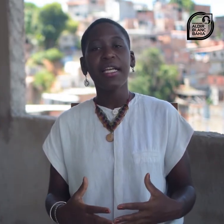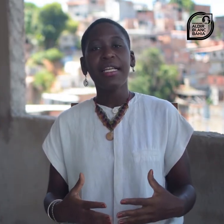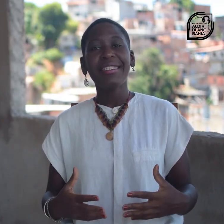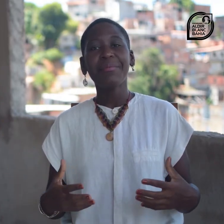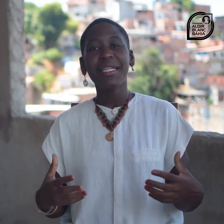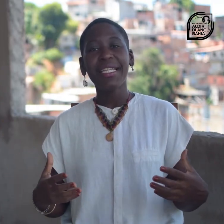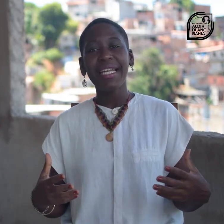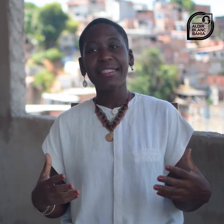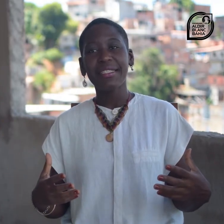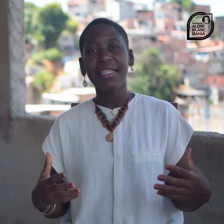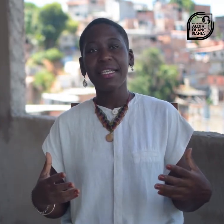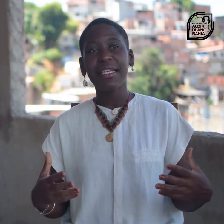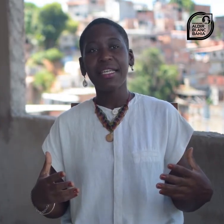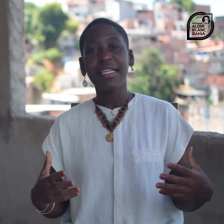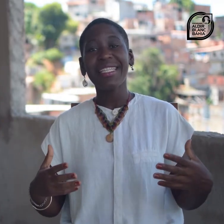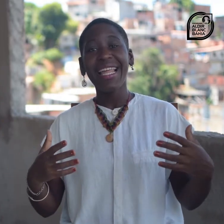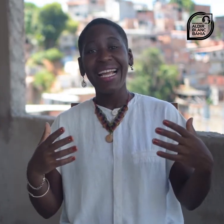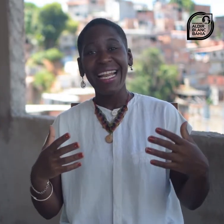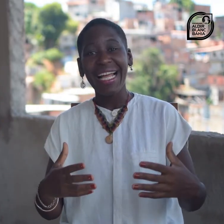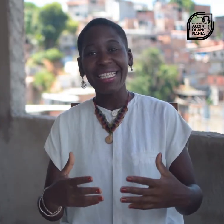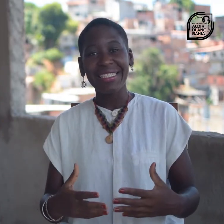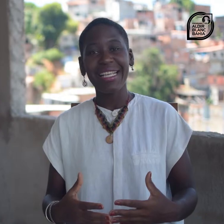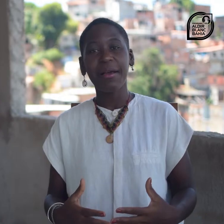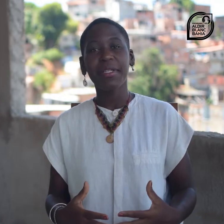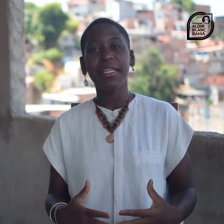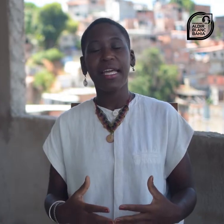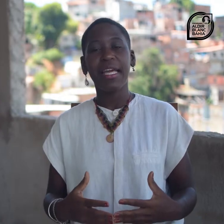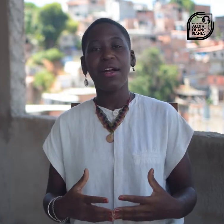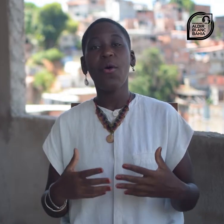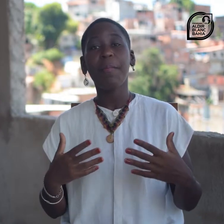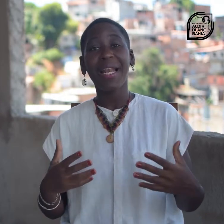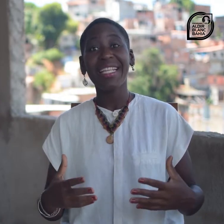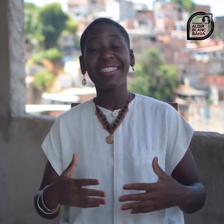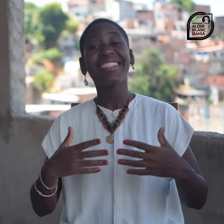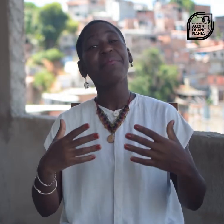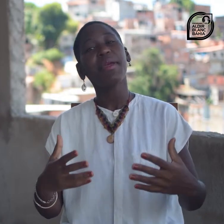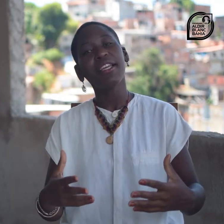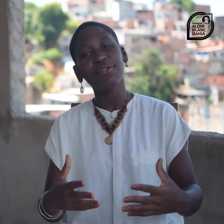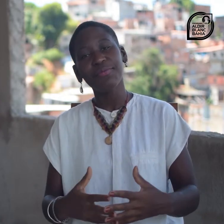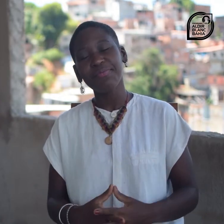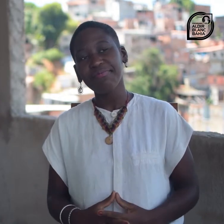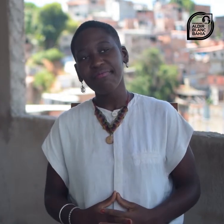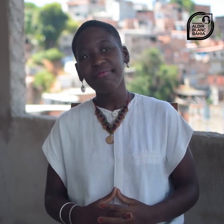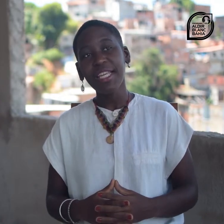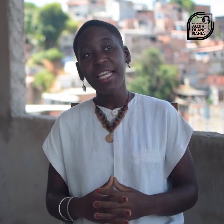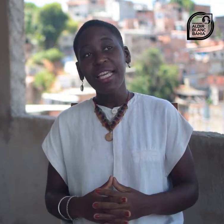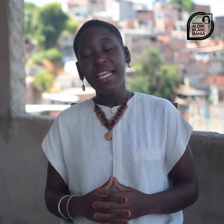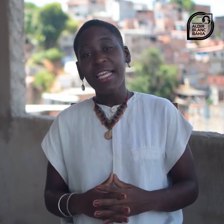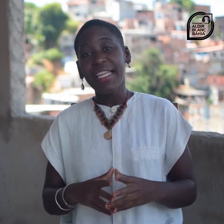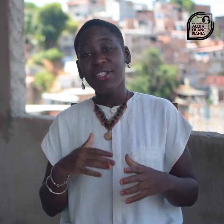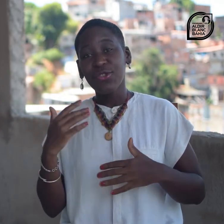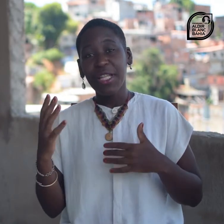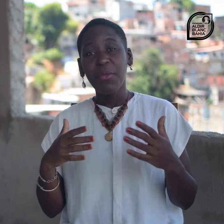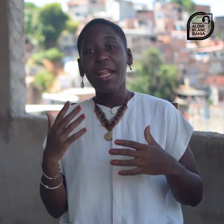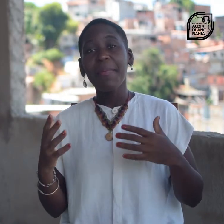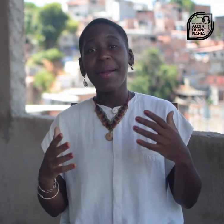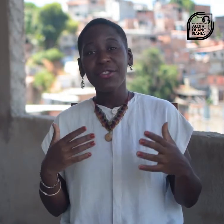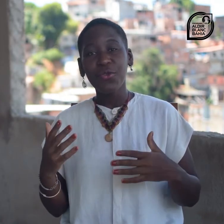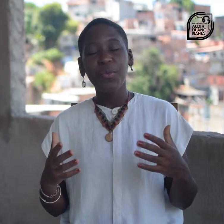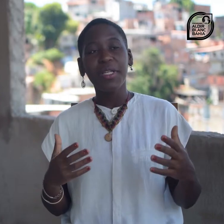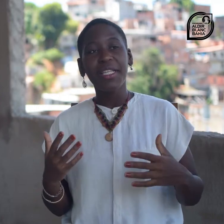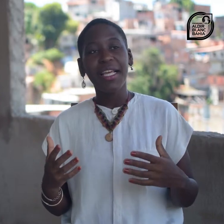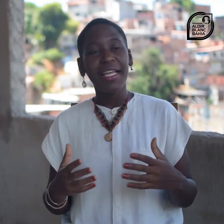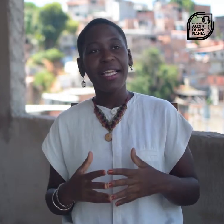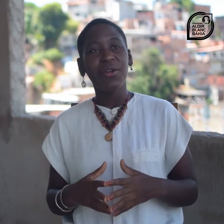música de maneira assim integrada, sabe? Completa e sem medo. Isso demorei